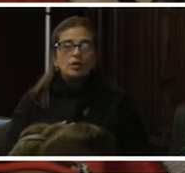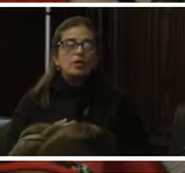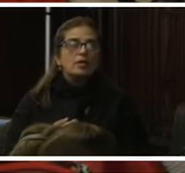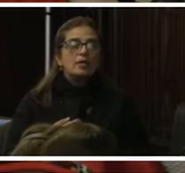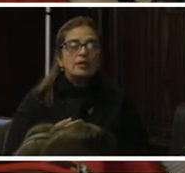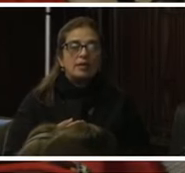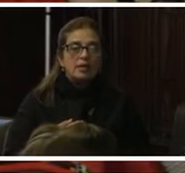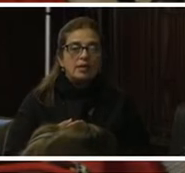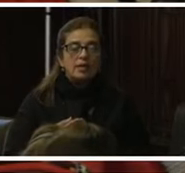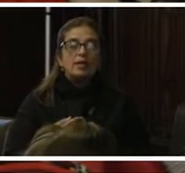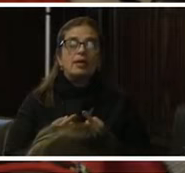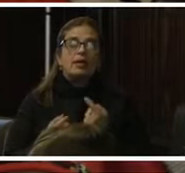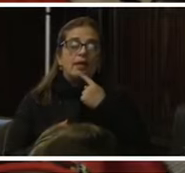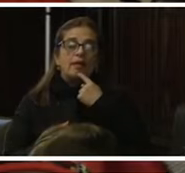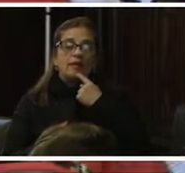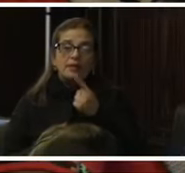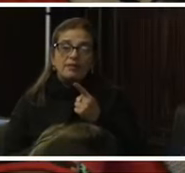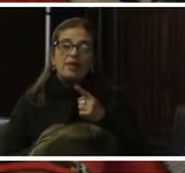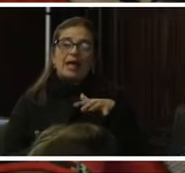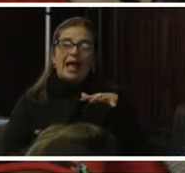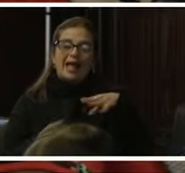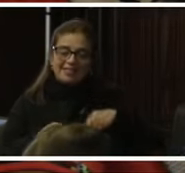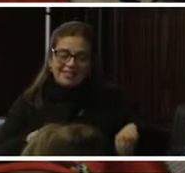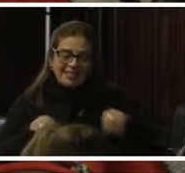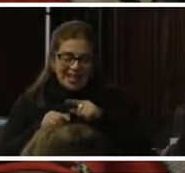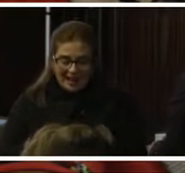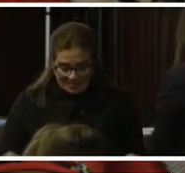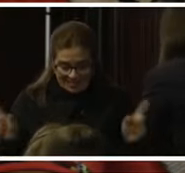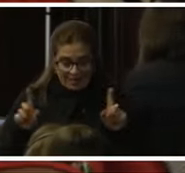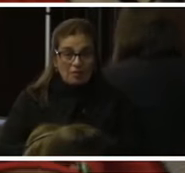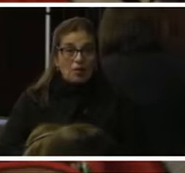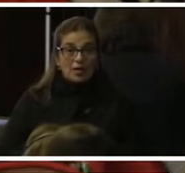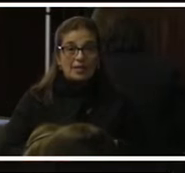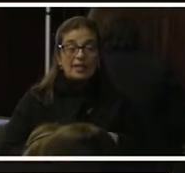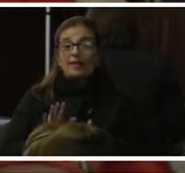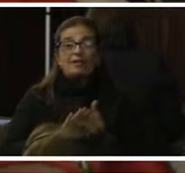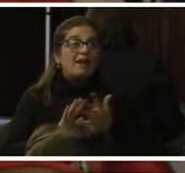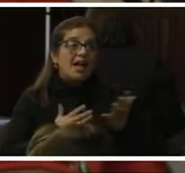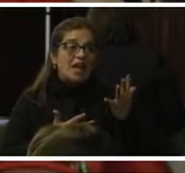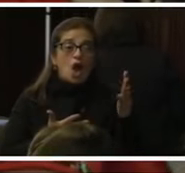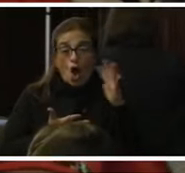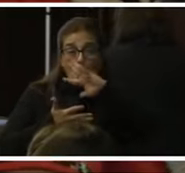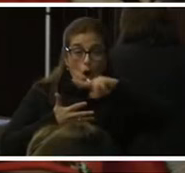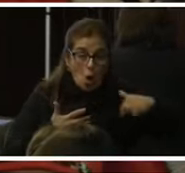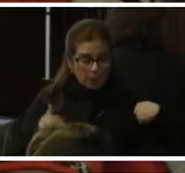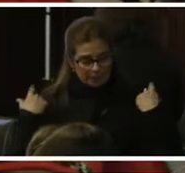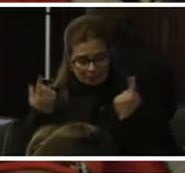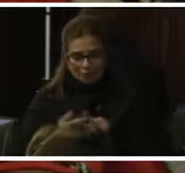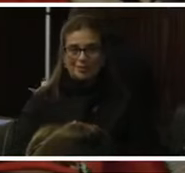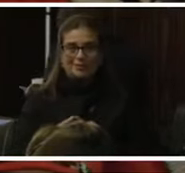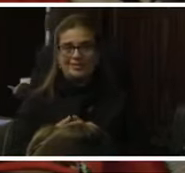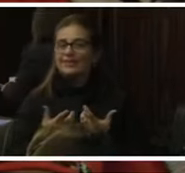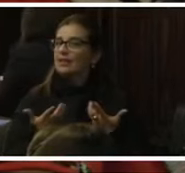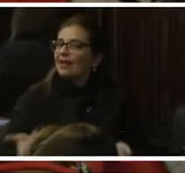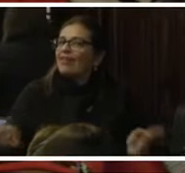por pé essa terra novamente que foi tirado de nós e agora a